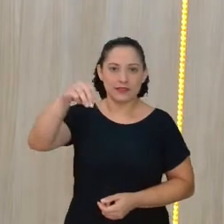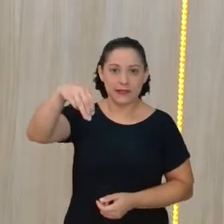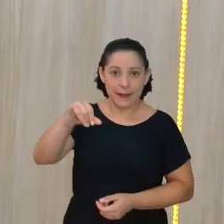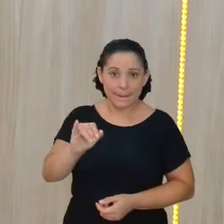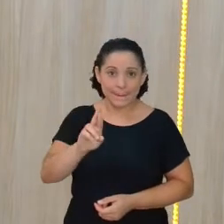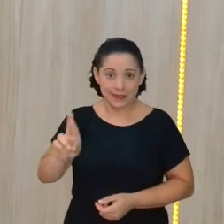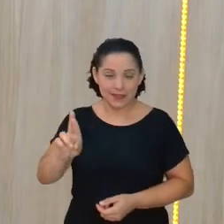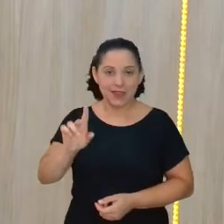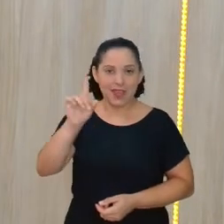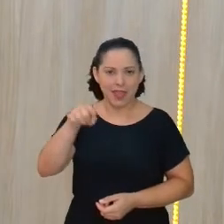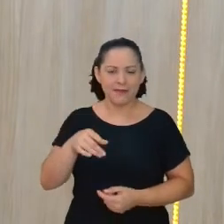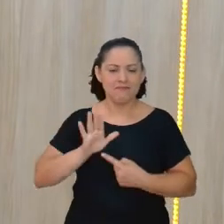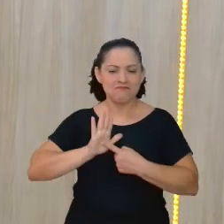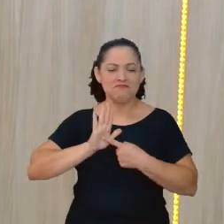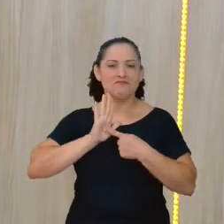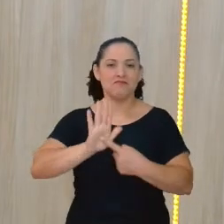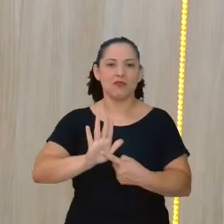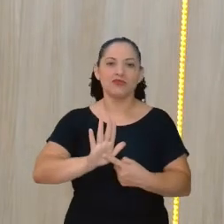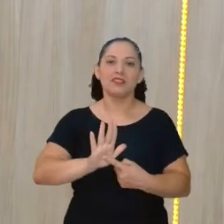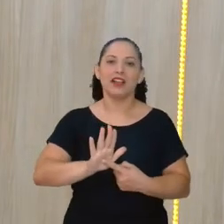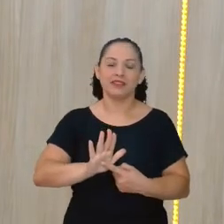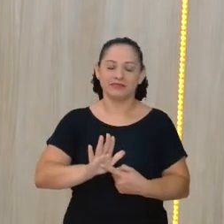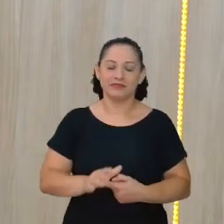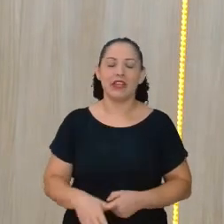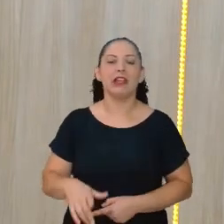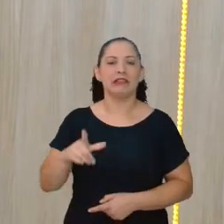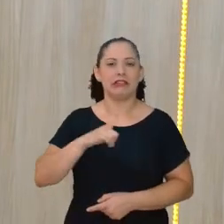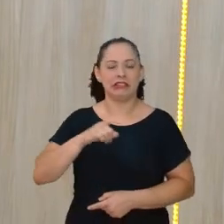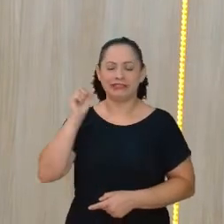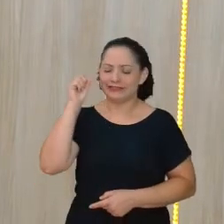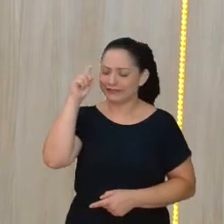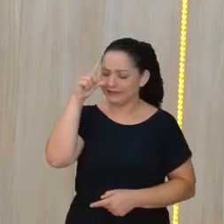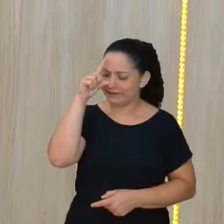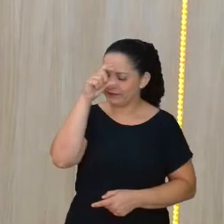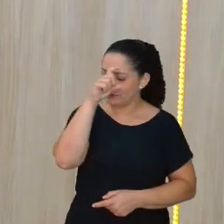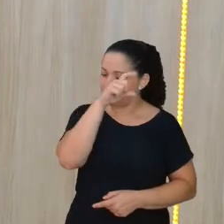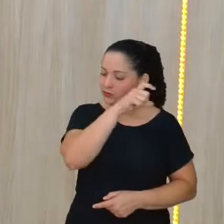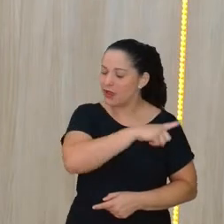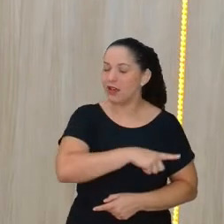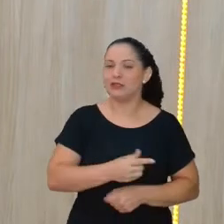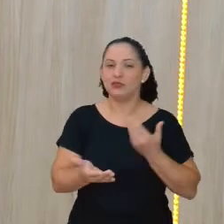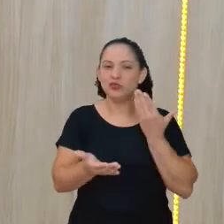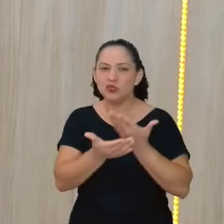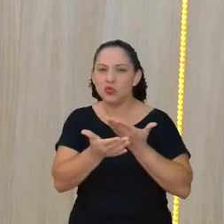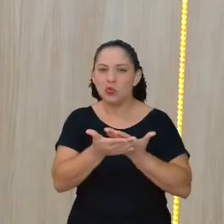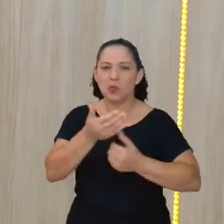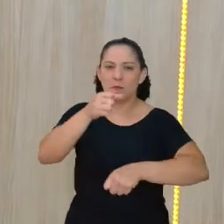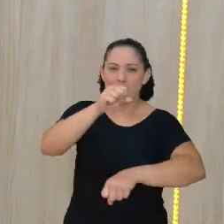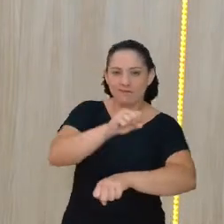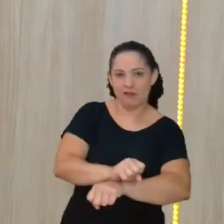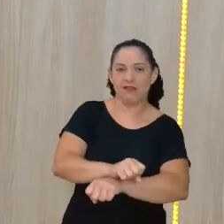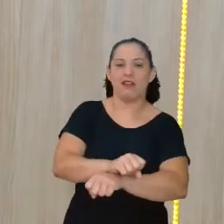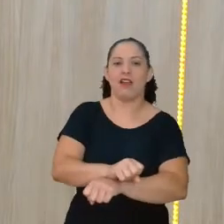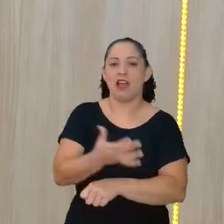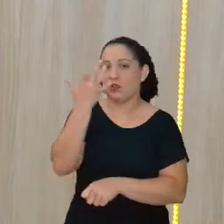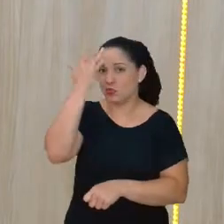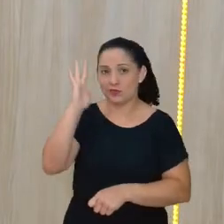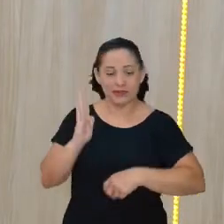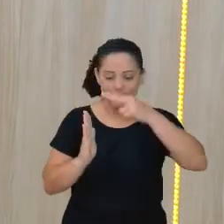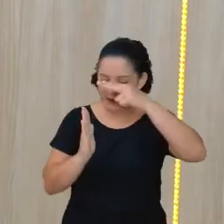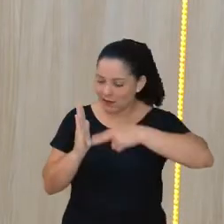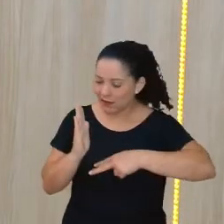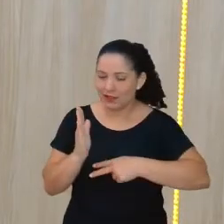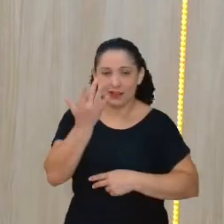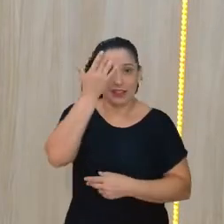aí pra gente que com toda dificuldade, o porquê pararam de estudar, não sabiam ler, não